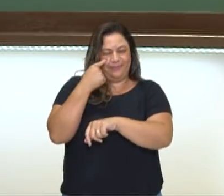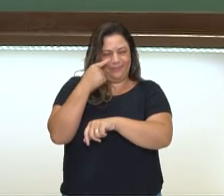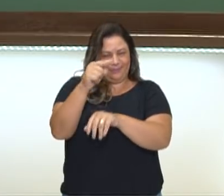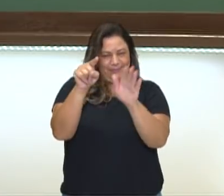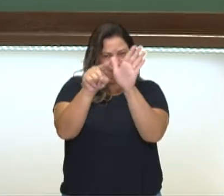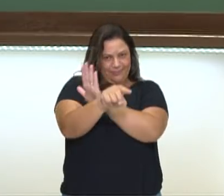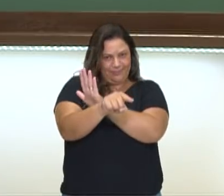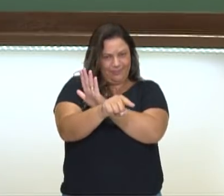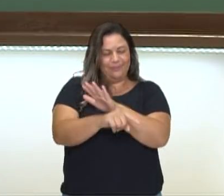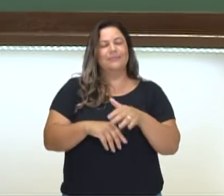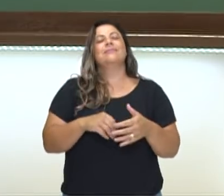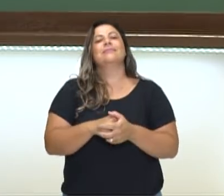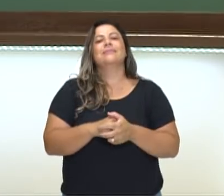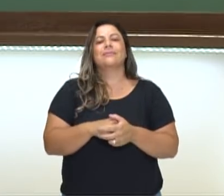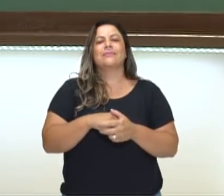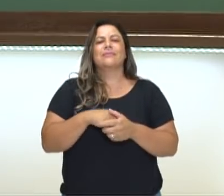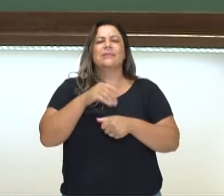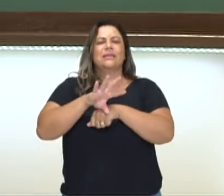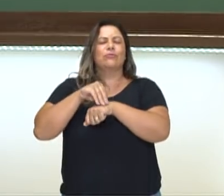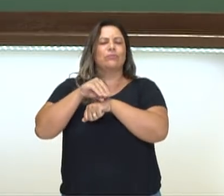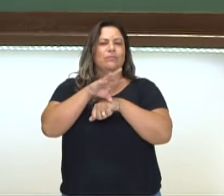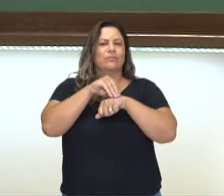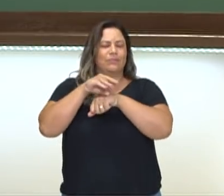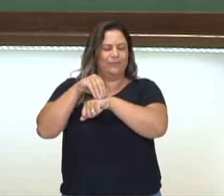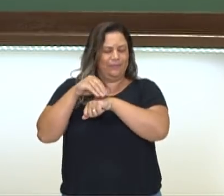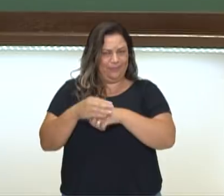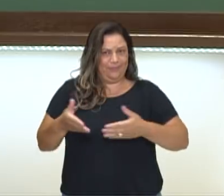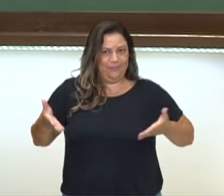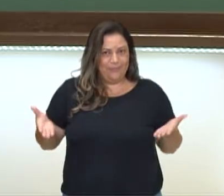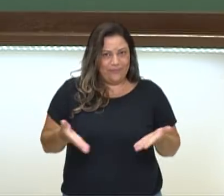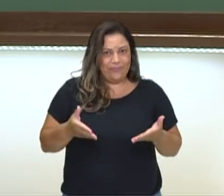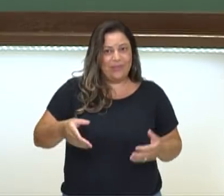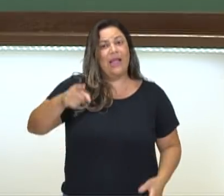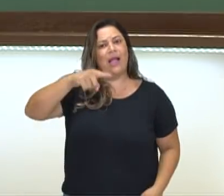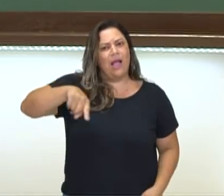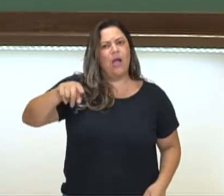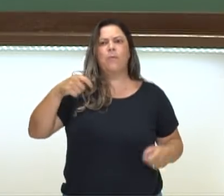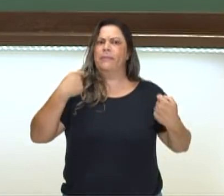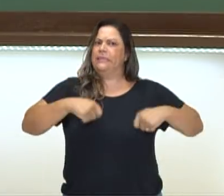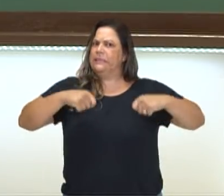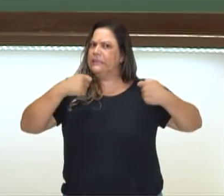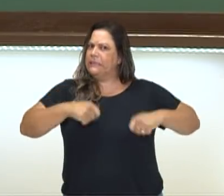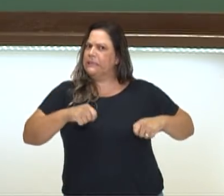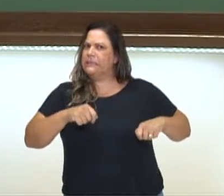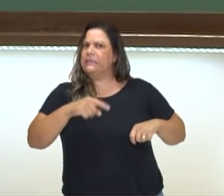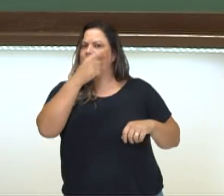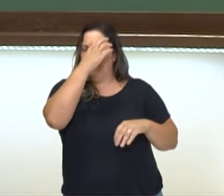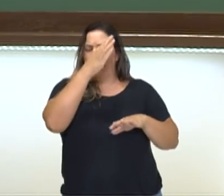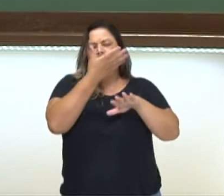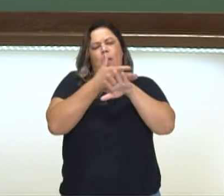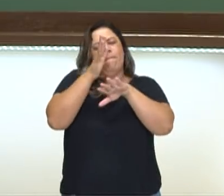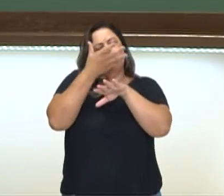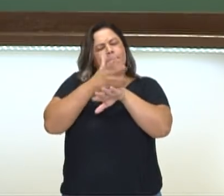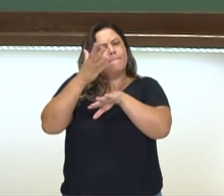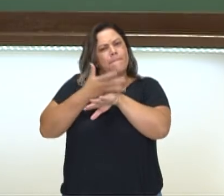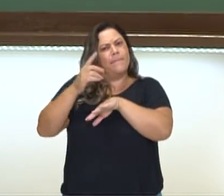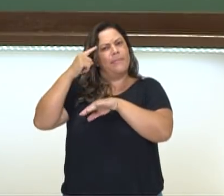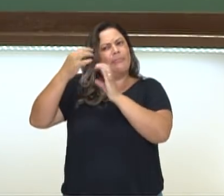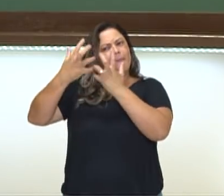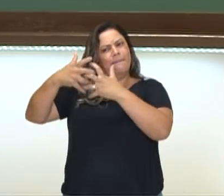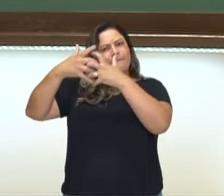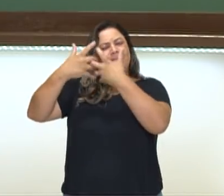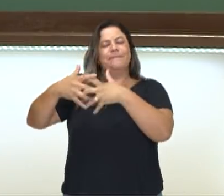quiz, para testar seus conhecimentos. Afinal de contas, temos que exercitar nosso raciocínio.